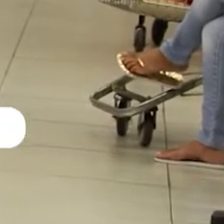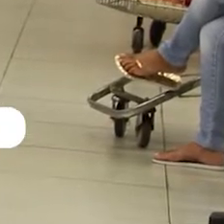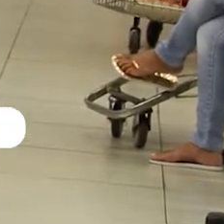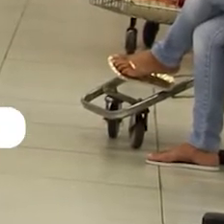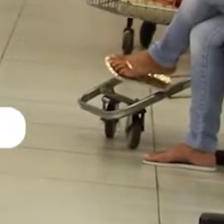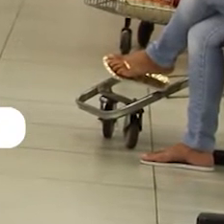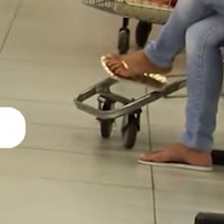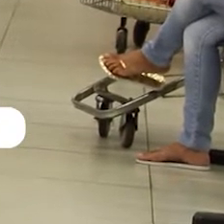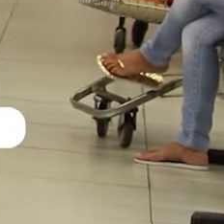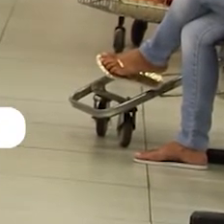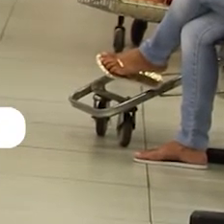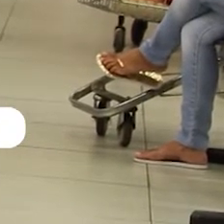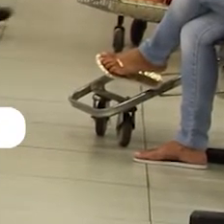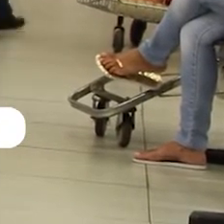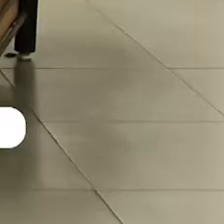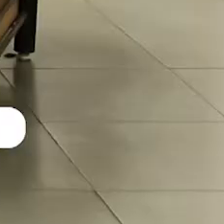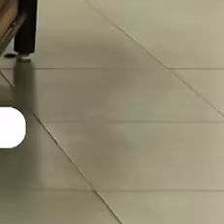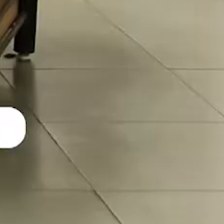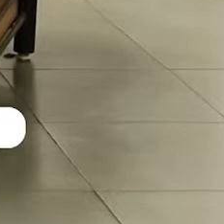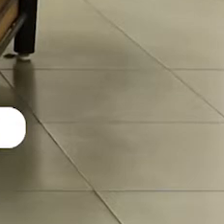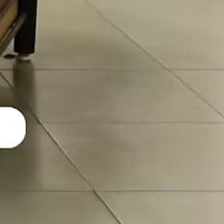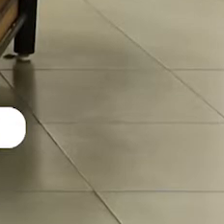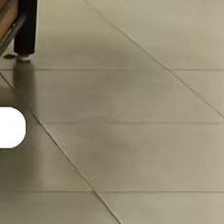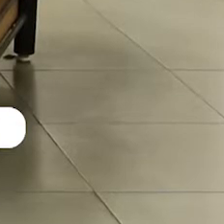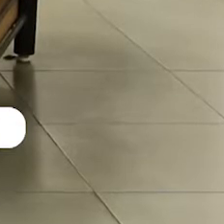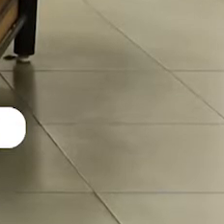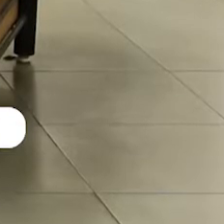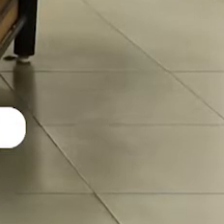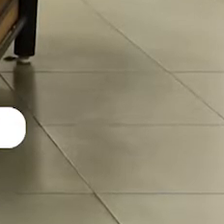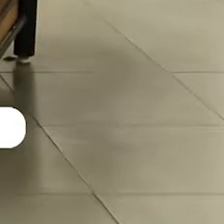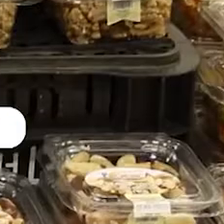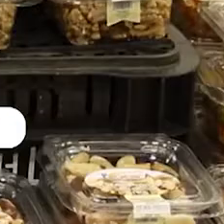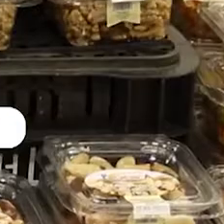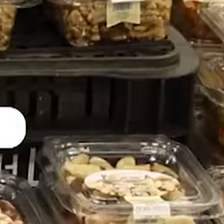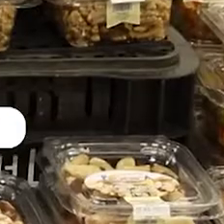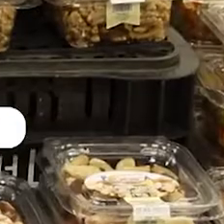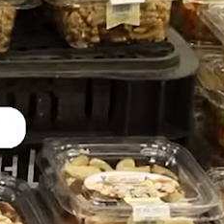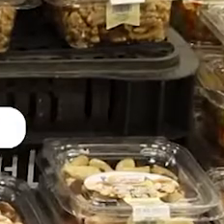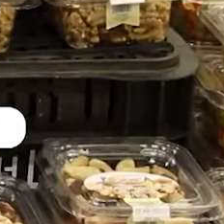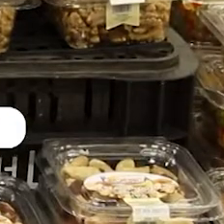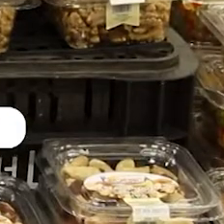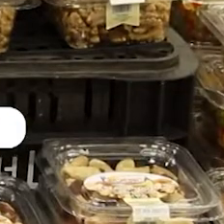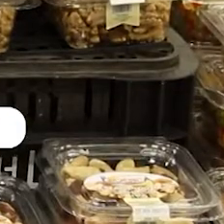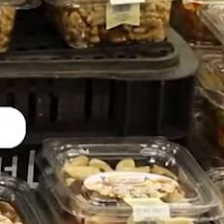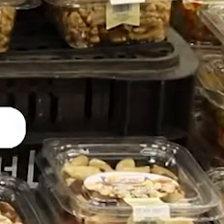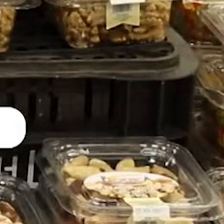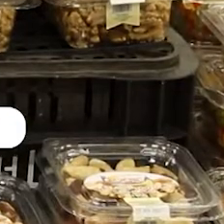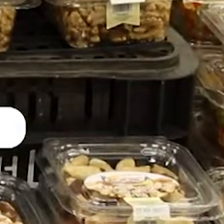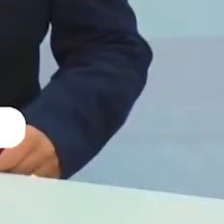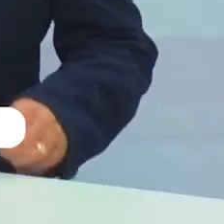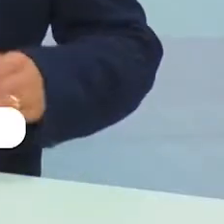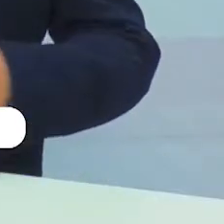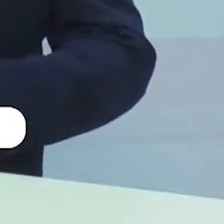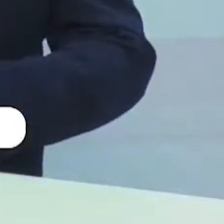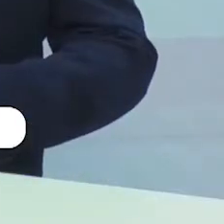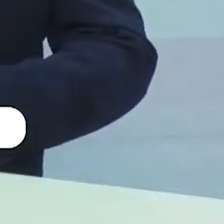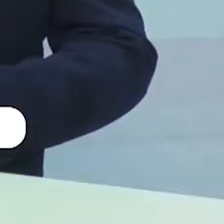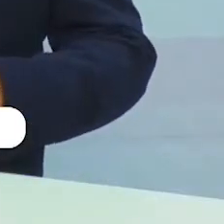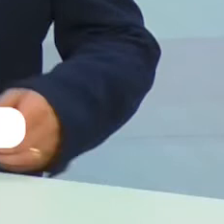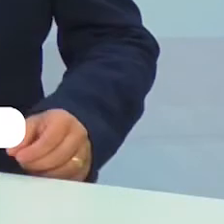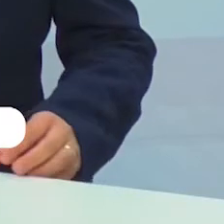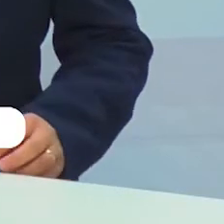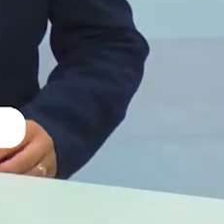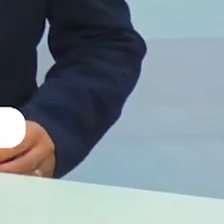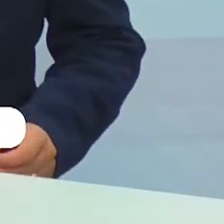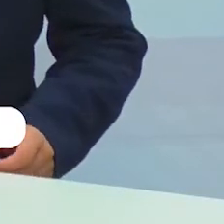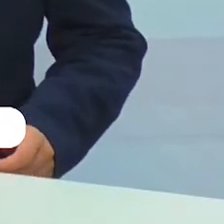O supermercado de Votuporanga tem boas expectativas de aumento das vendas, principalmente de produtos para a ceia de Natal. Vamos mostrar as